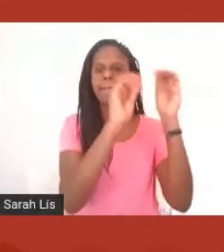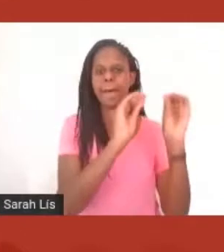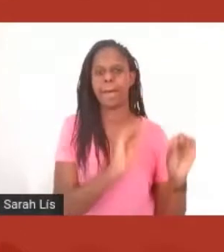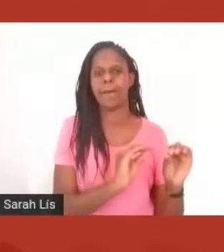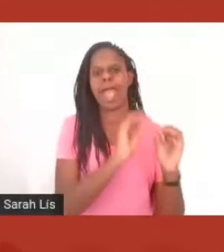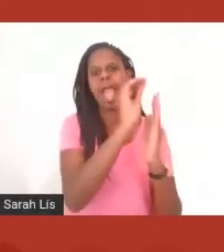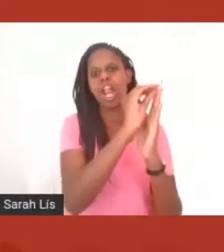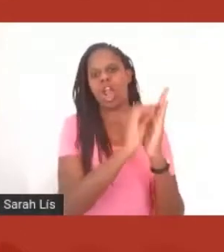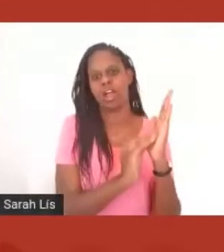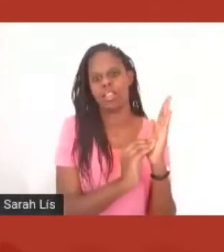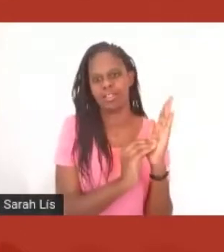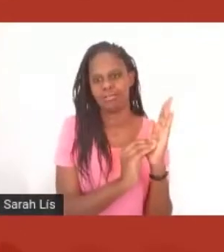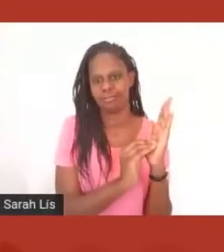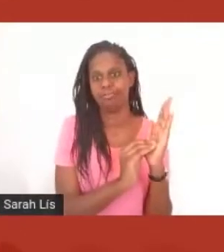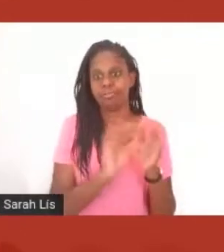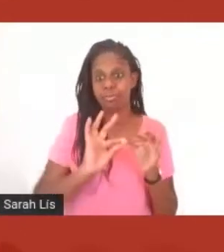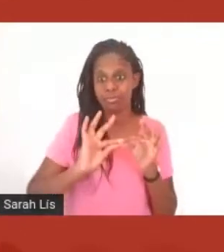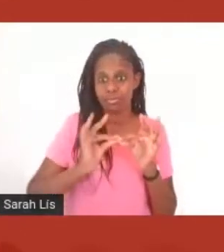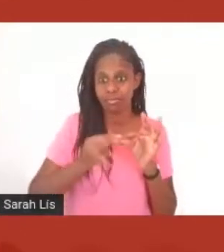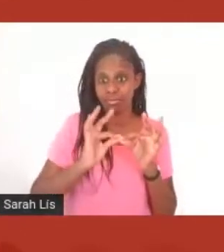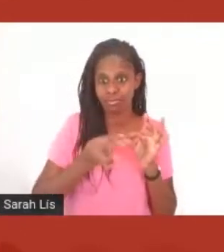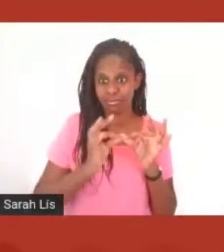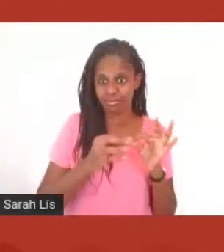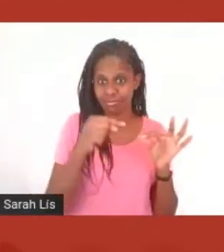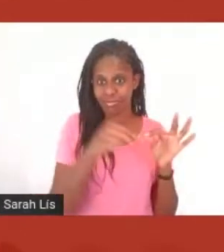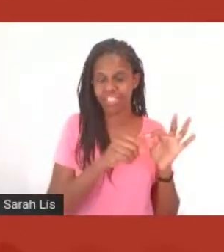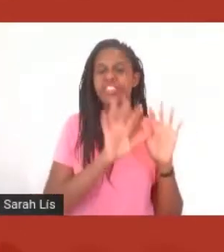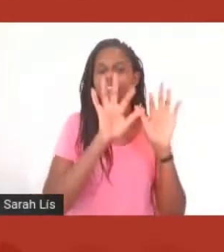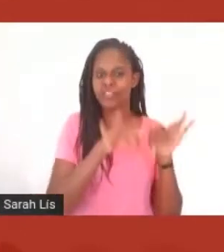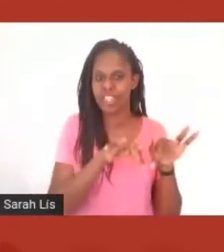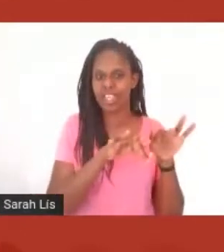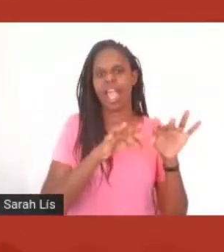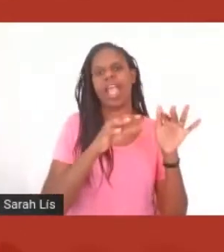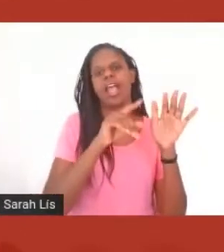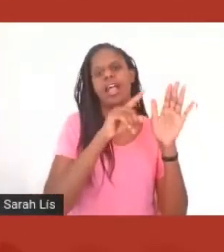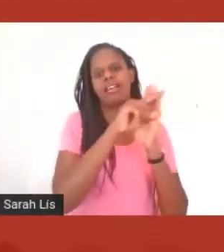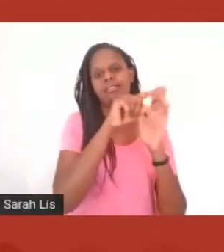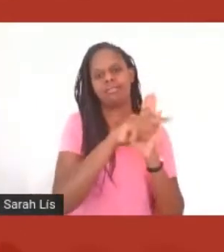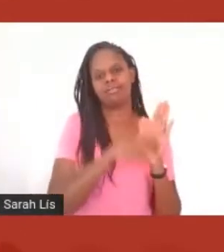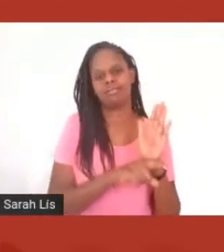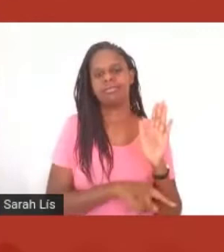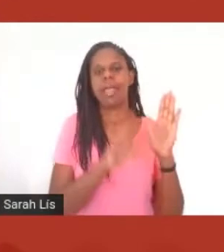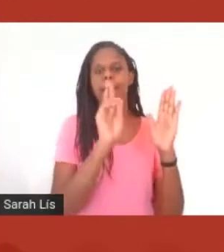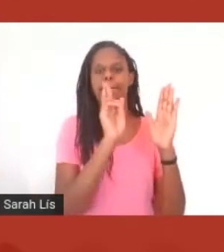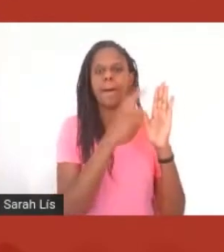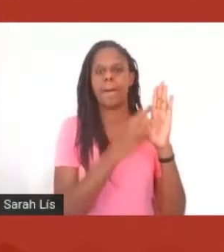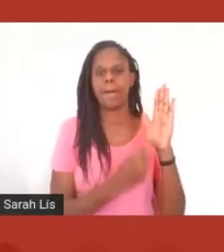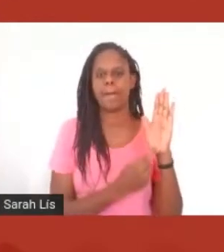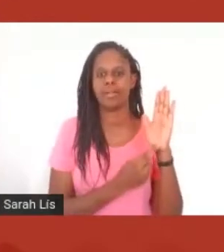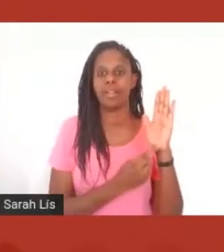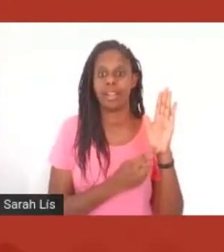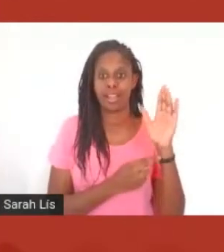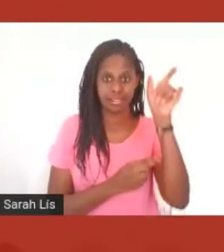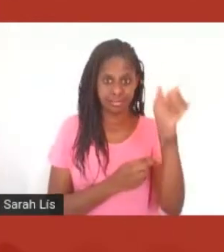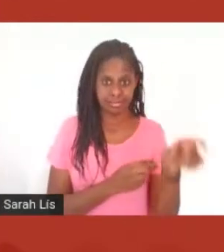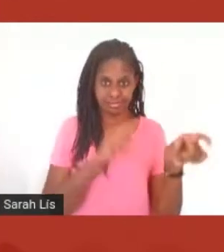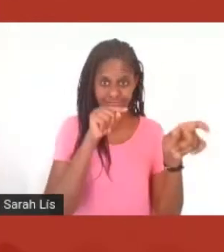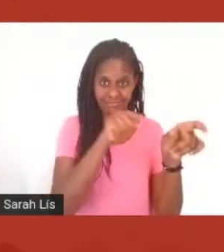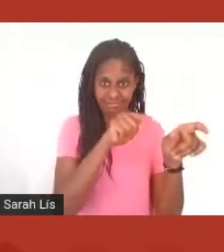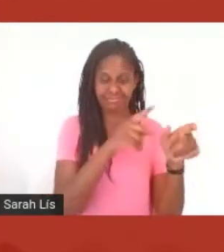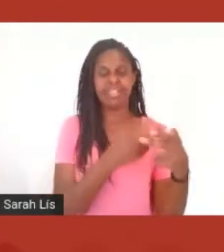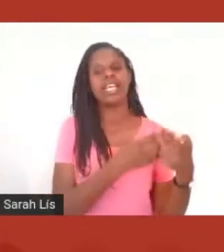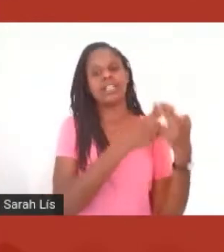final desta oficina será preenchido um questionário e esse relator será o responsável por colocar essas